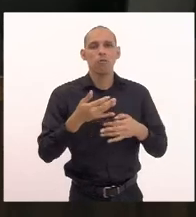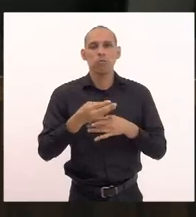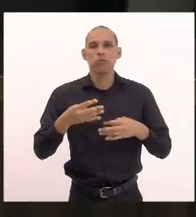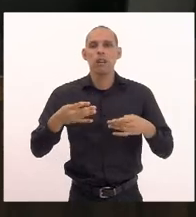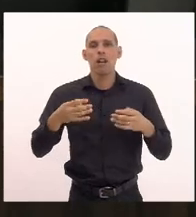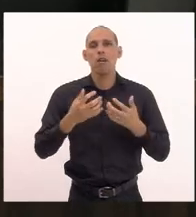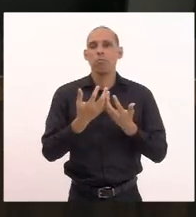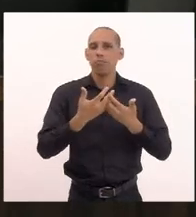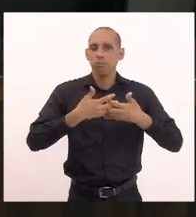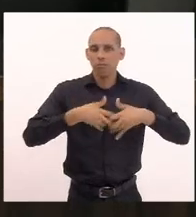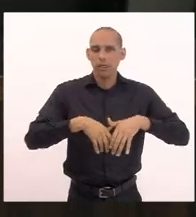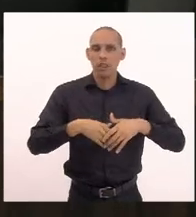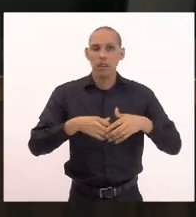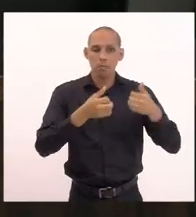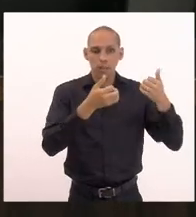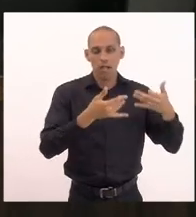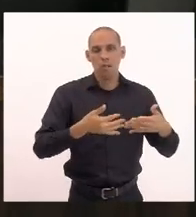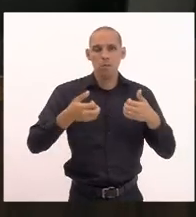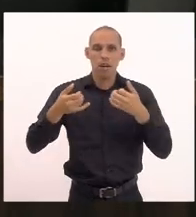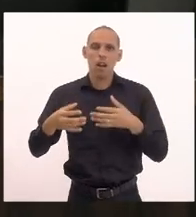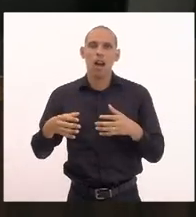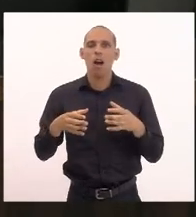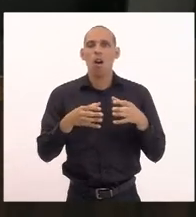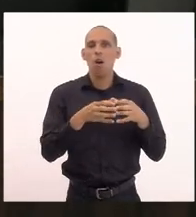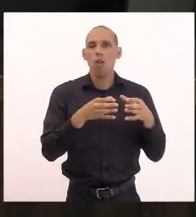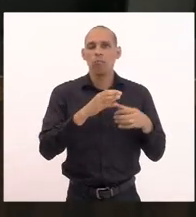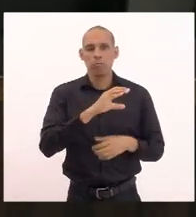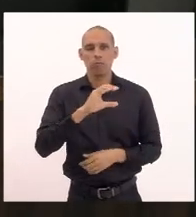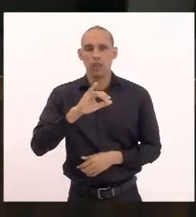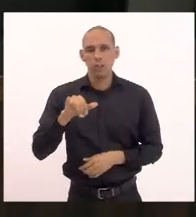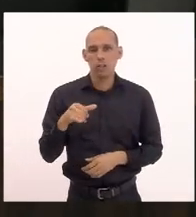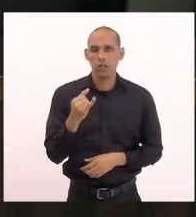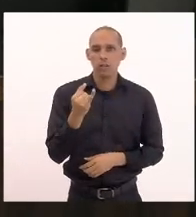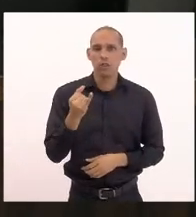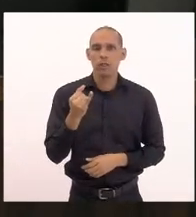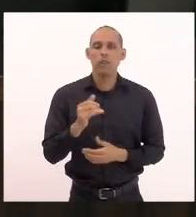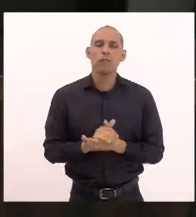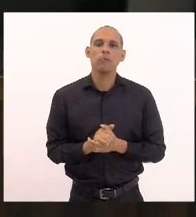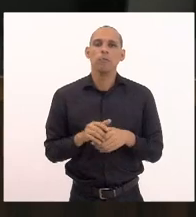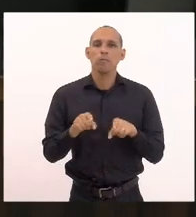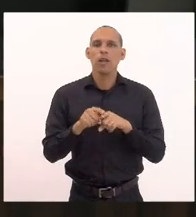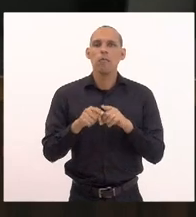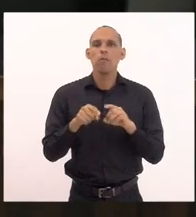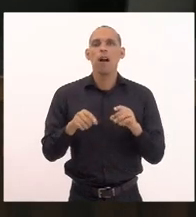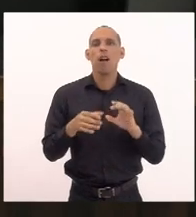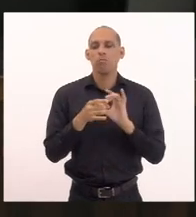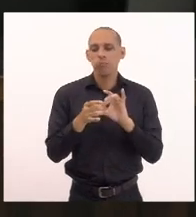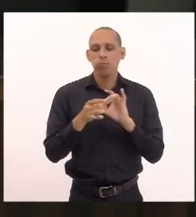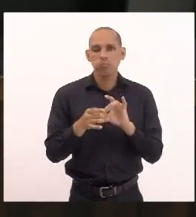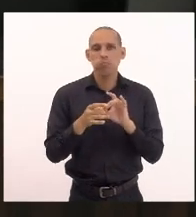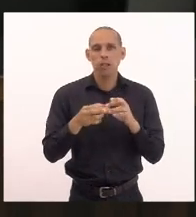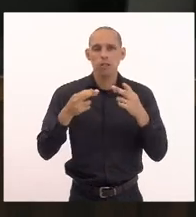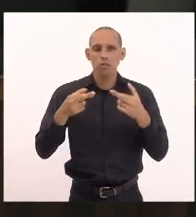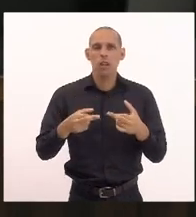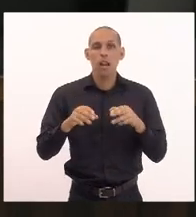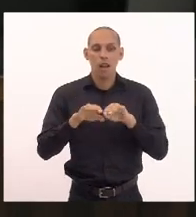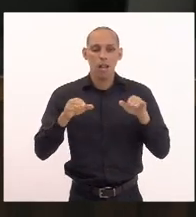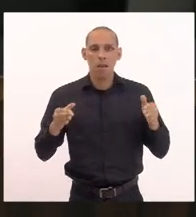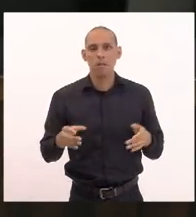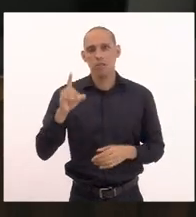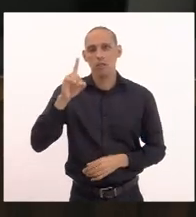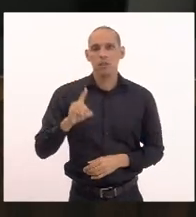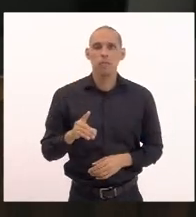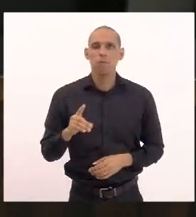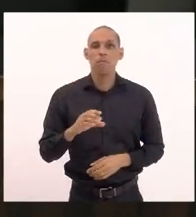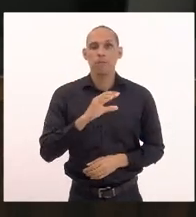Pendente de pareceres das comissões de Constituição e Justiça, de Assuntos Municipais e Desenvolvimento Regional e da mesa diretora. Para emitir parecer pela